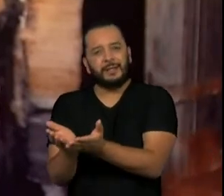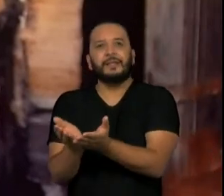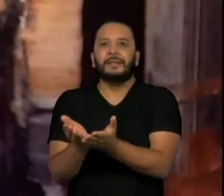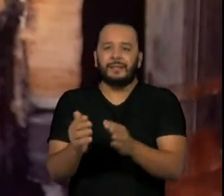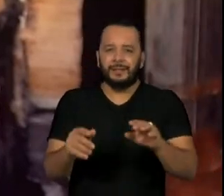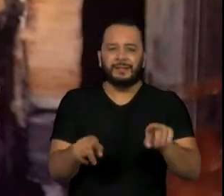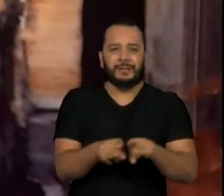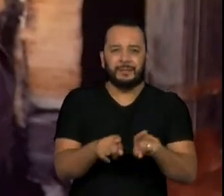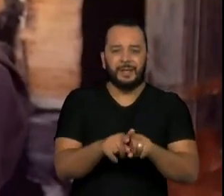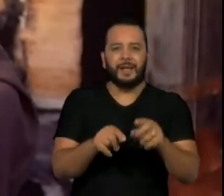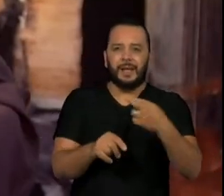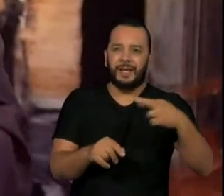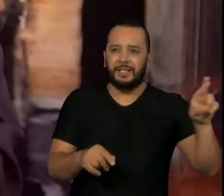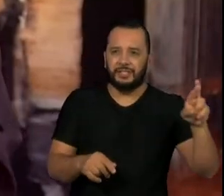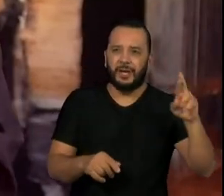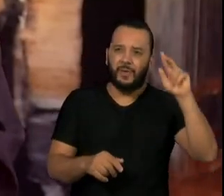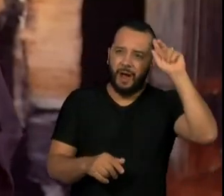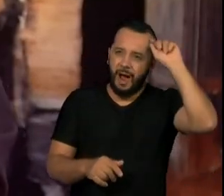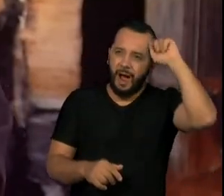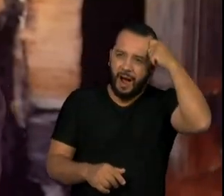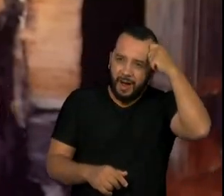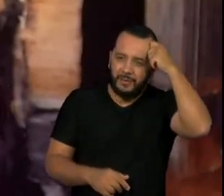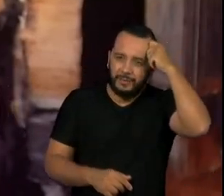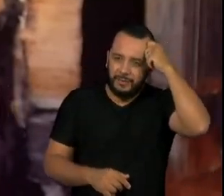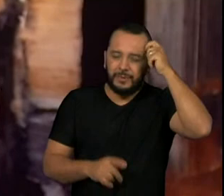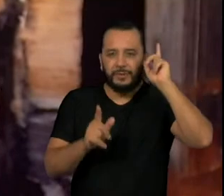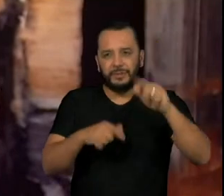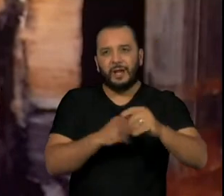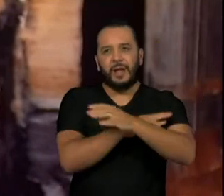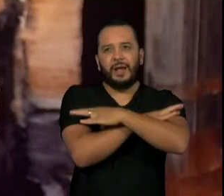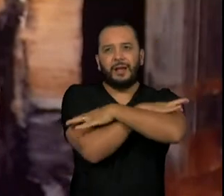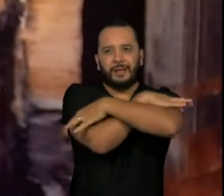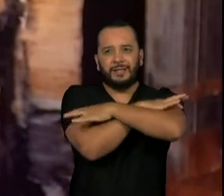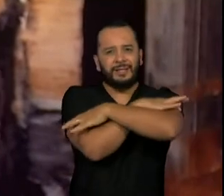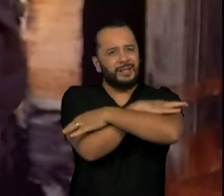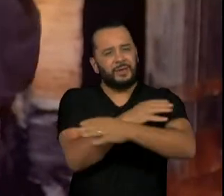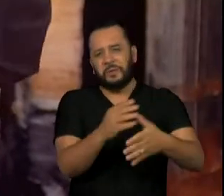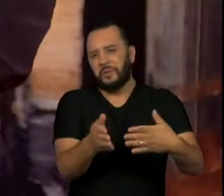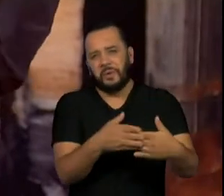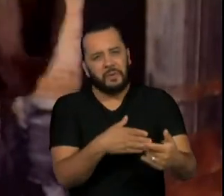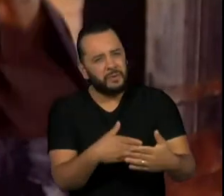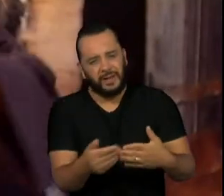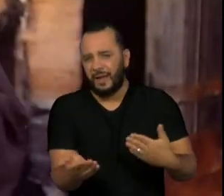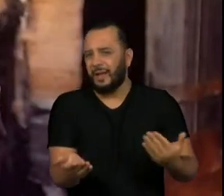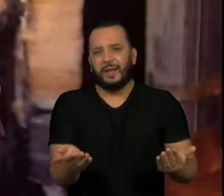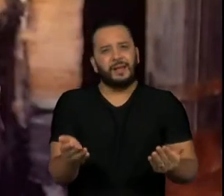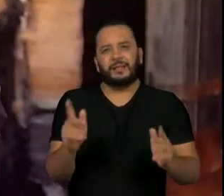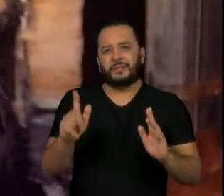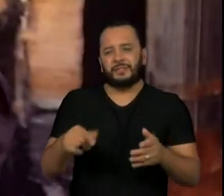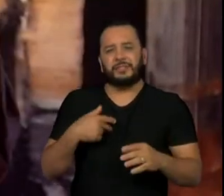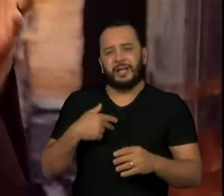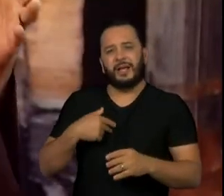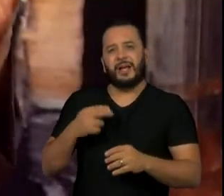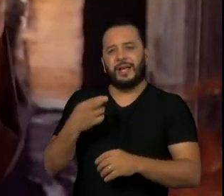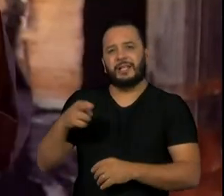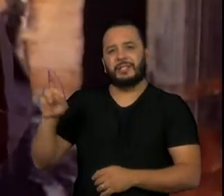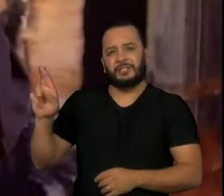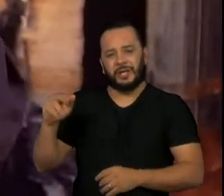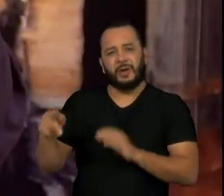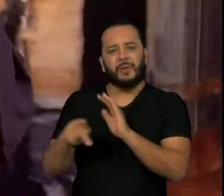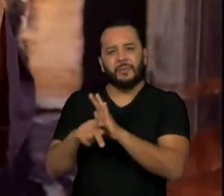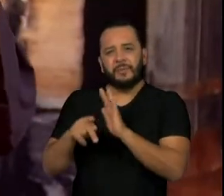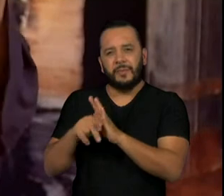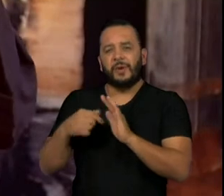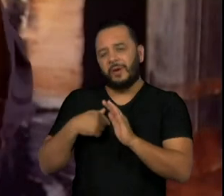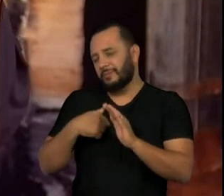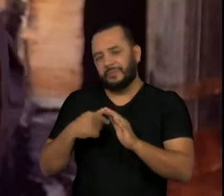expressões afro-brasileiras de origem matriz africanas, não importa de origem oriental, todas